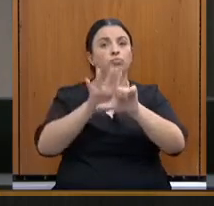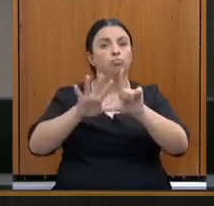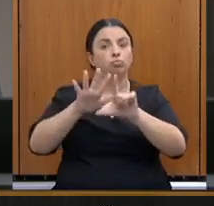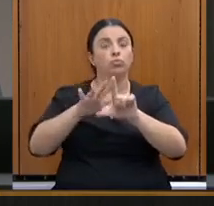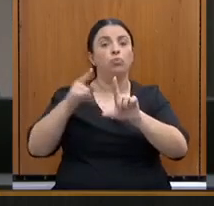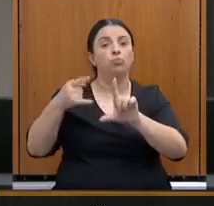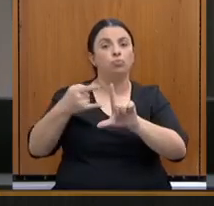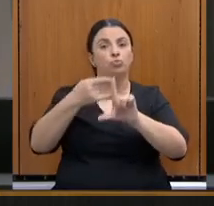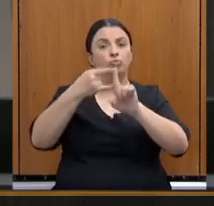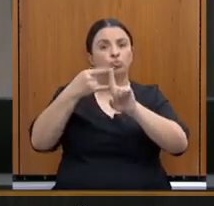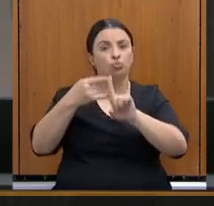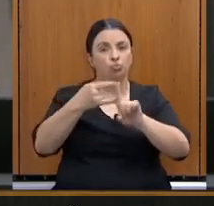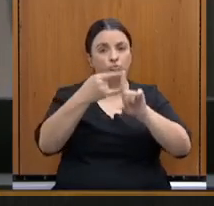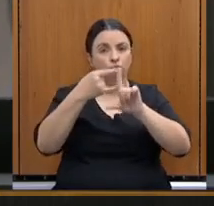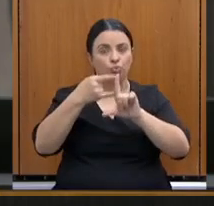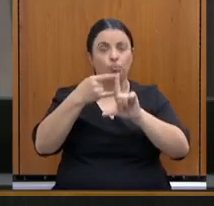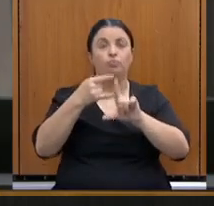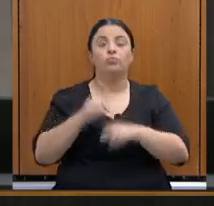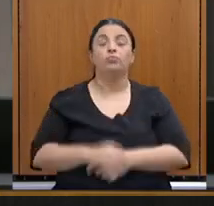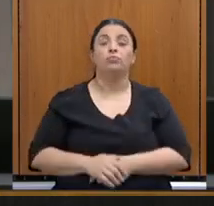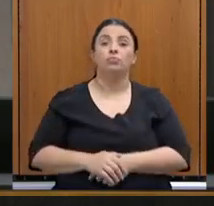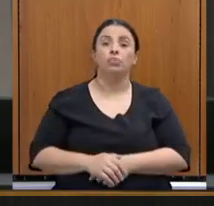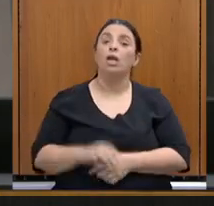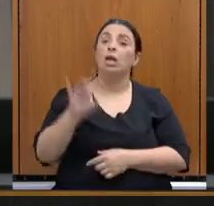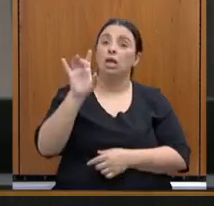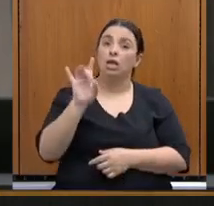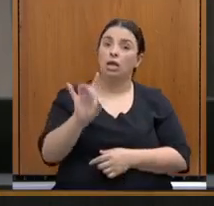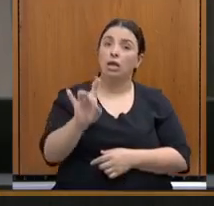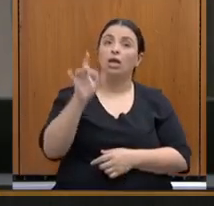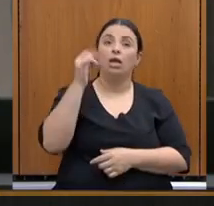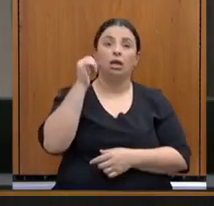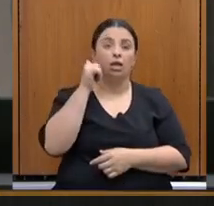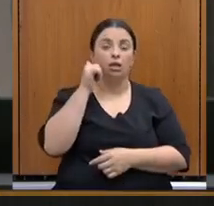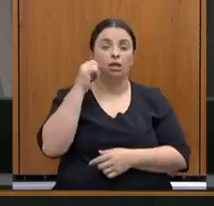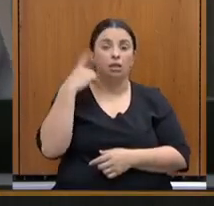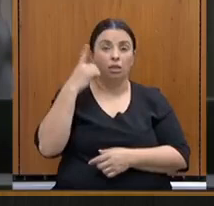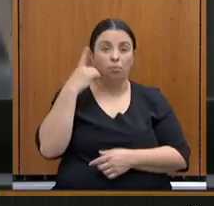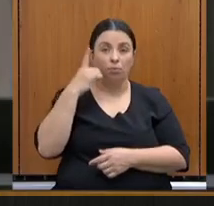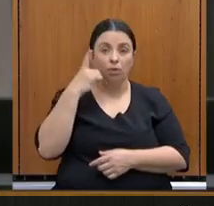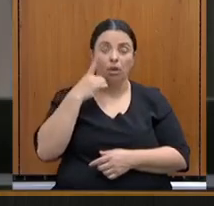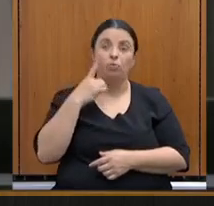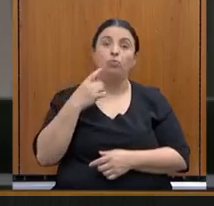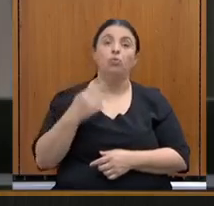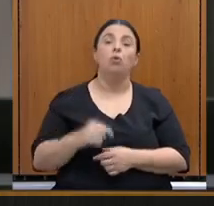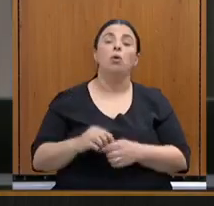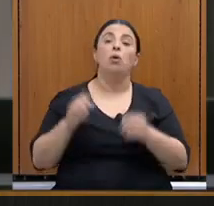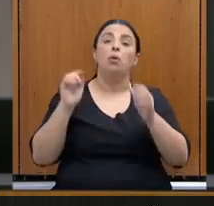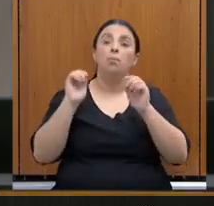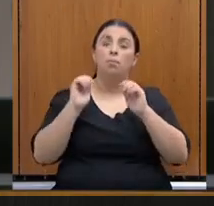Zoon. 7. Cada deputado poderá fazer uma interpelação,